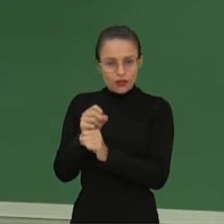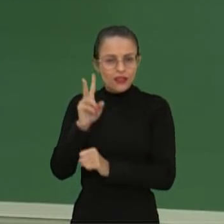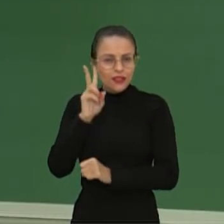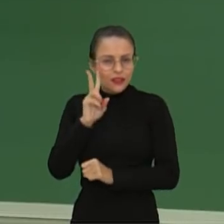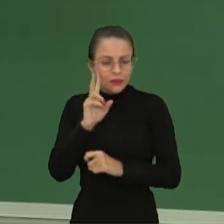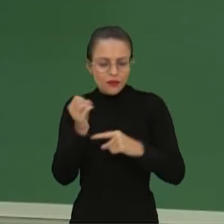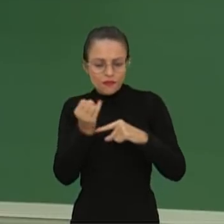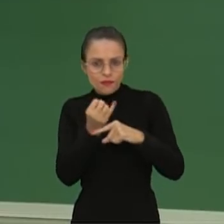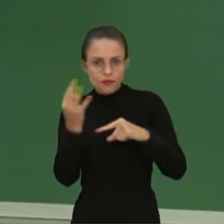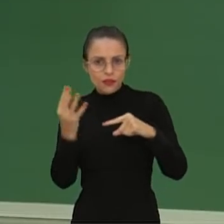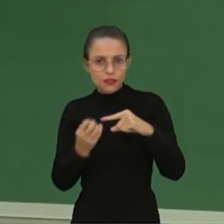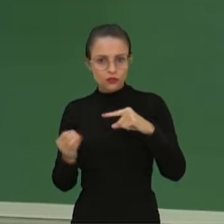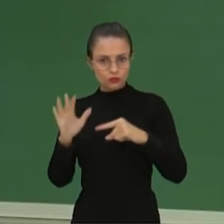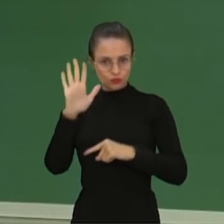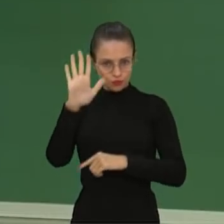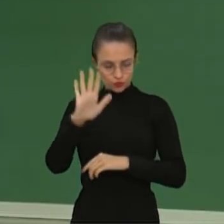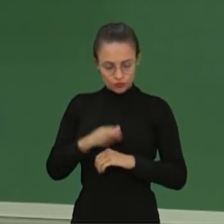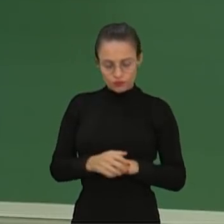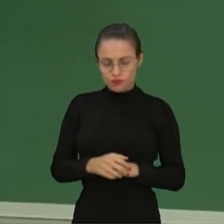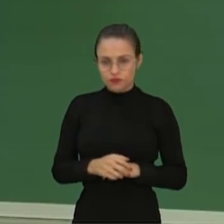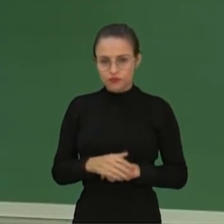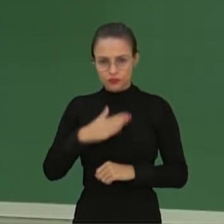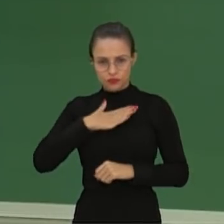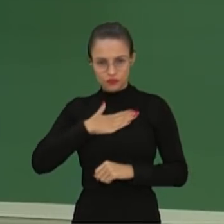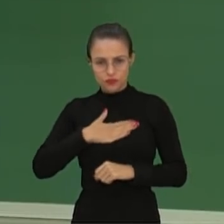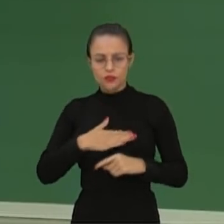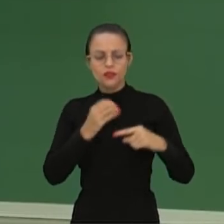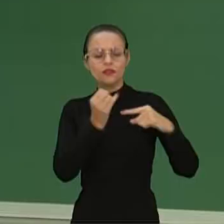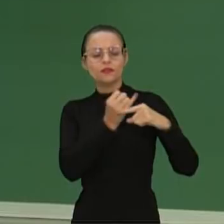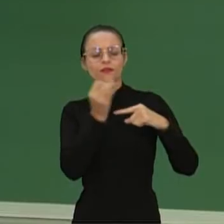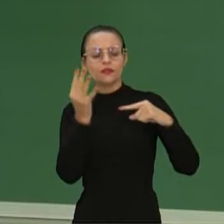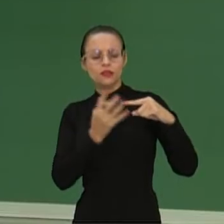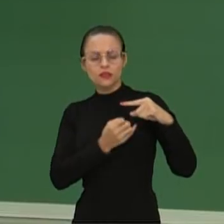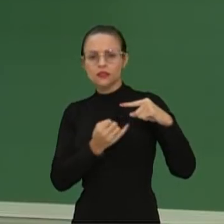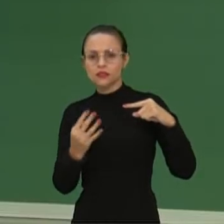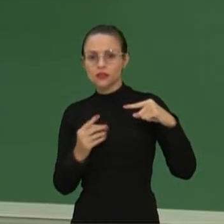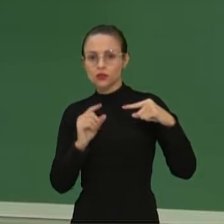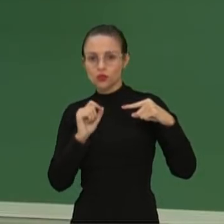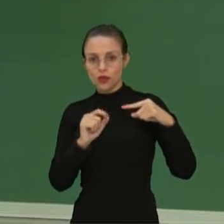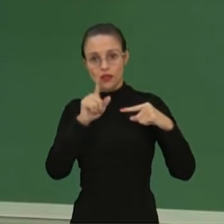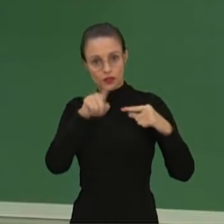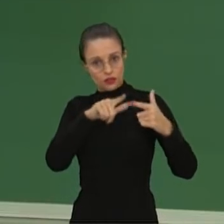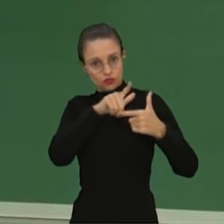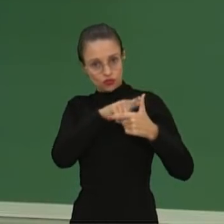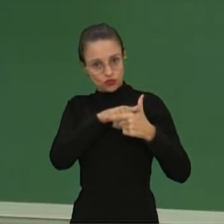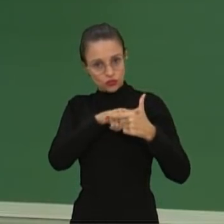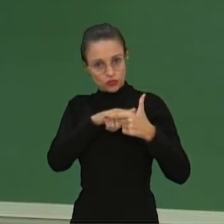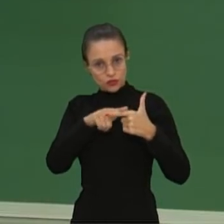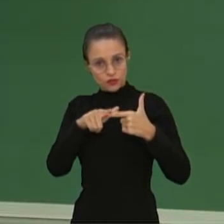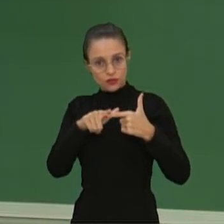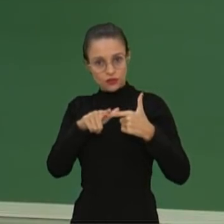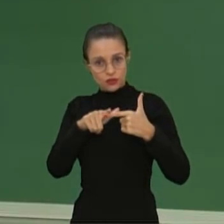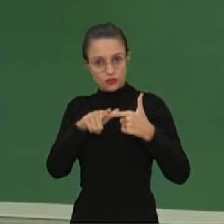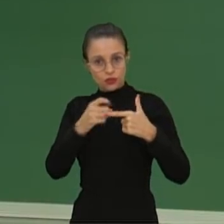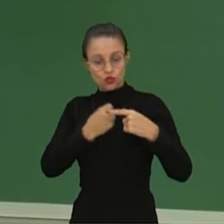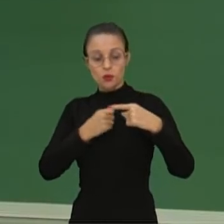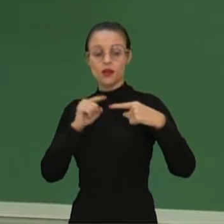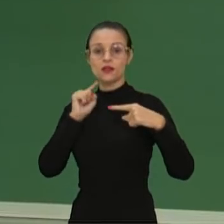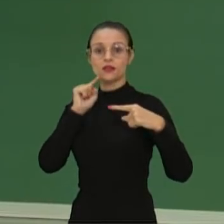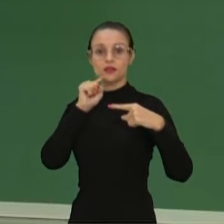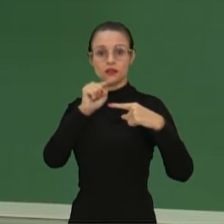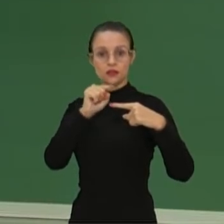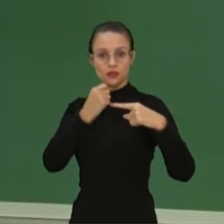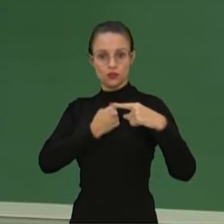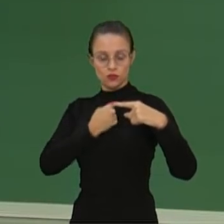de fração? Vamos recapitular um pouquinho lá, com calma. O que é uma fração? Fração é uma divisão, onde eu tenho o número de cima e